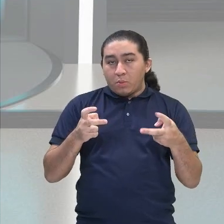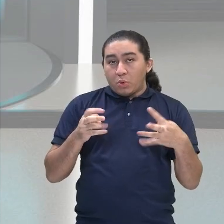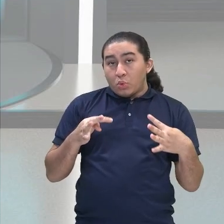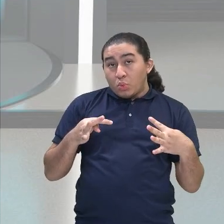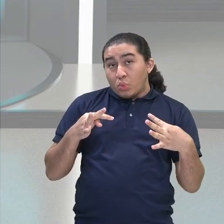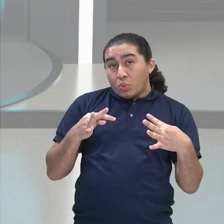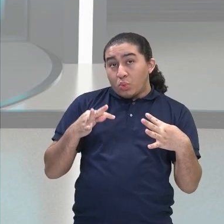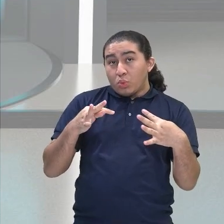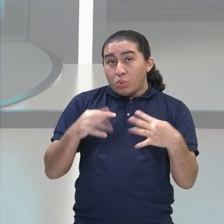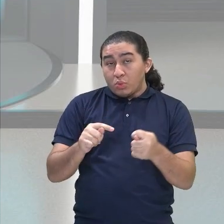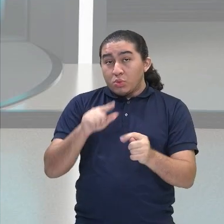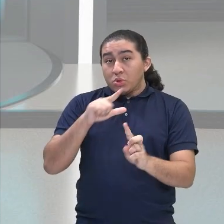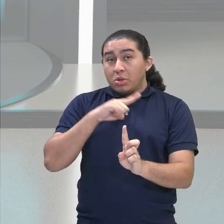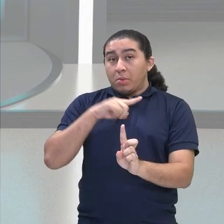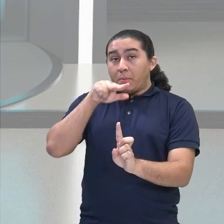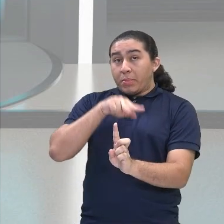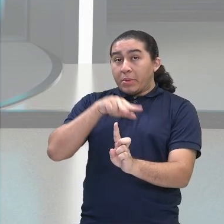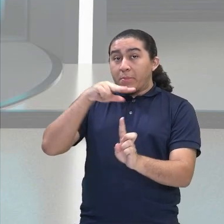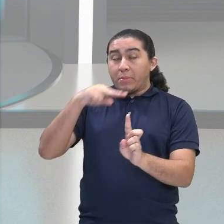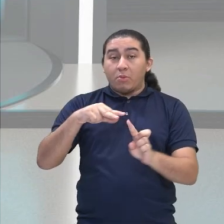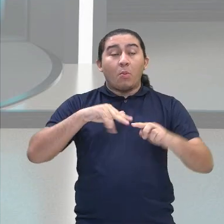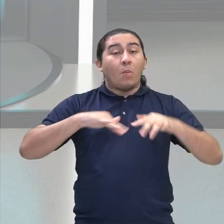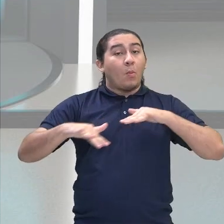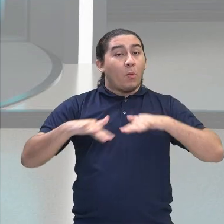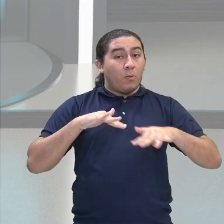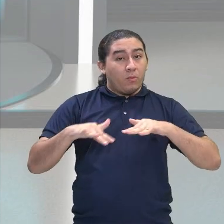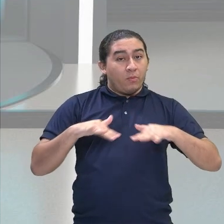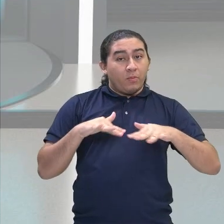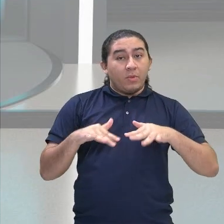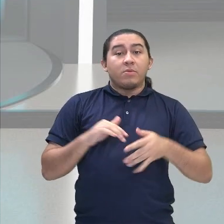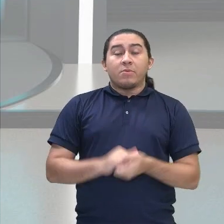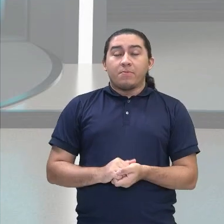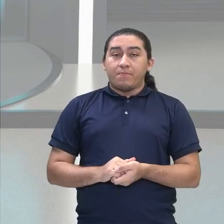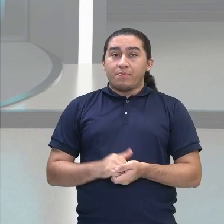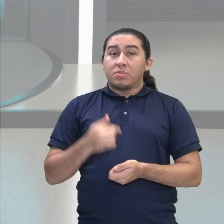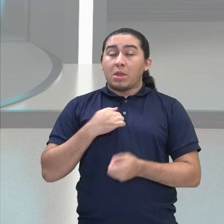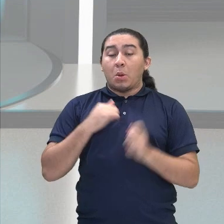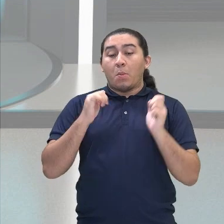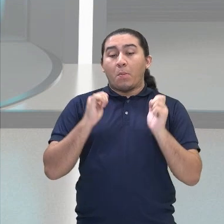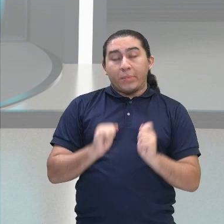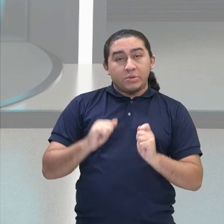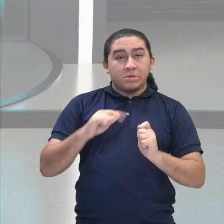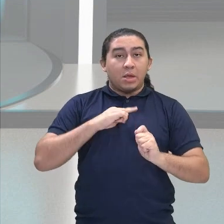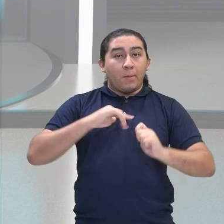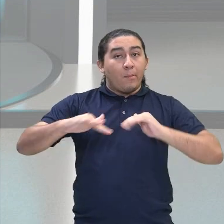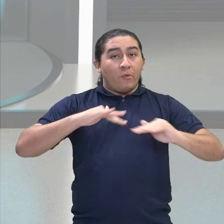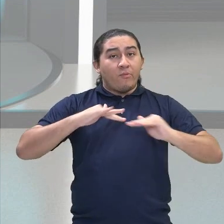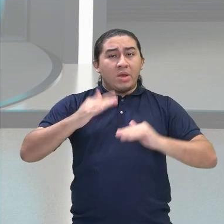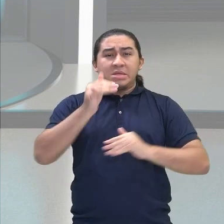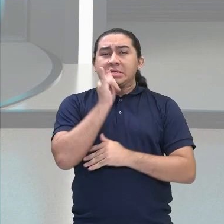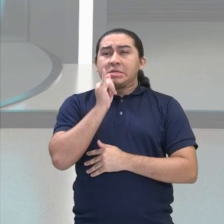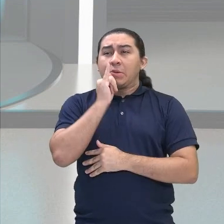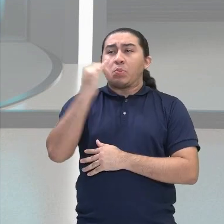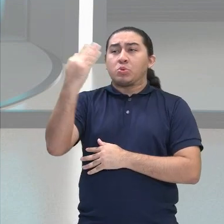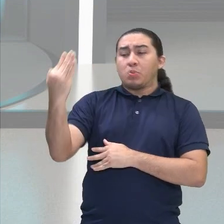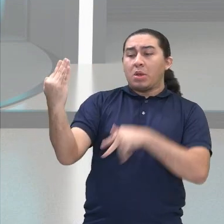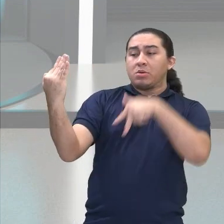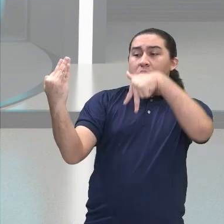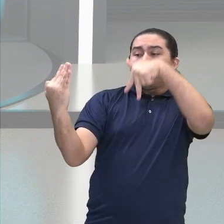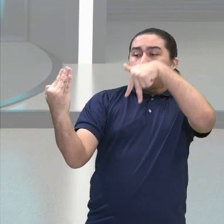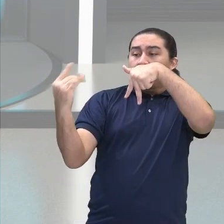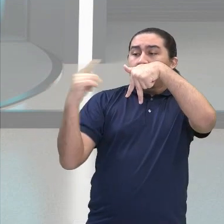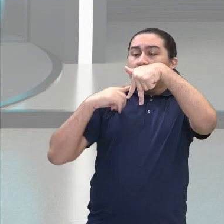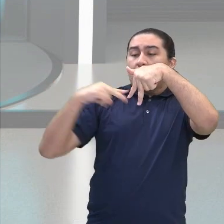movimento. Então, eu posso me movimentar olhando de frente, fazendo o que a gente chama de